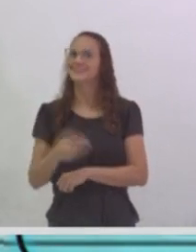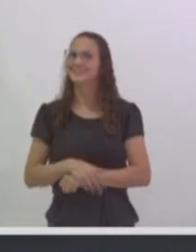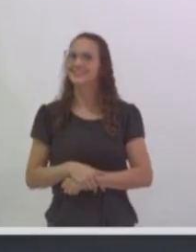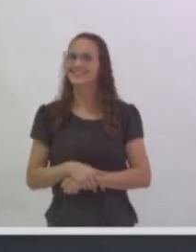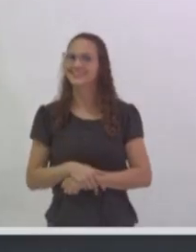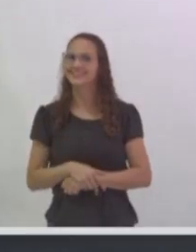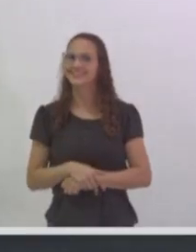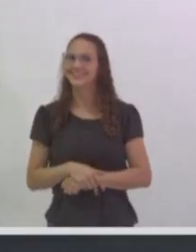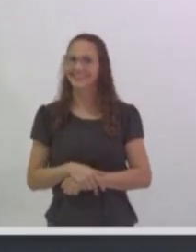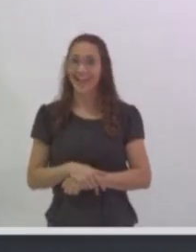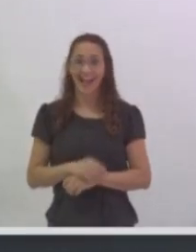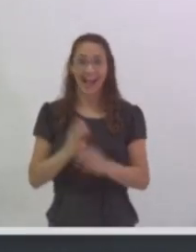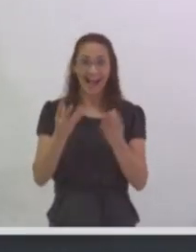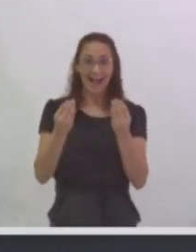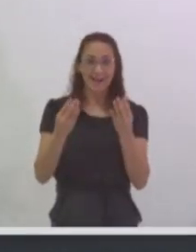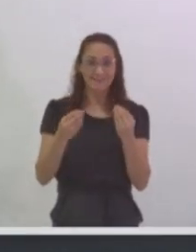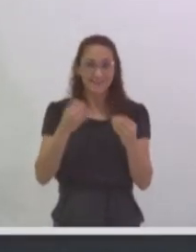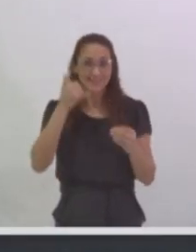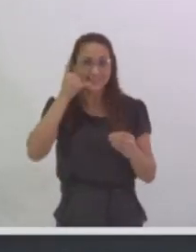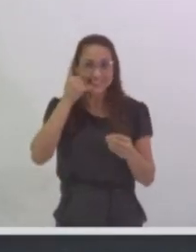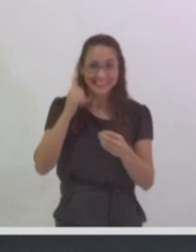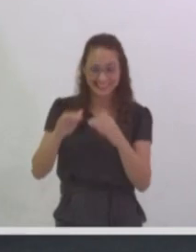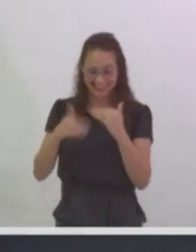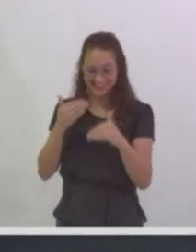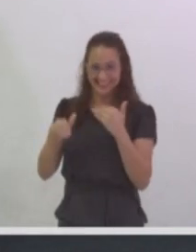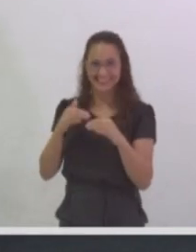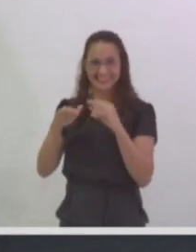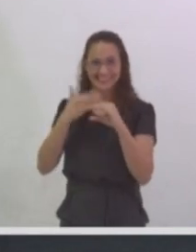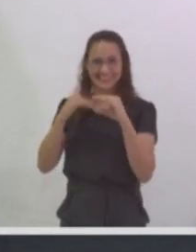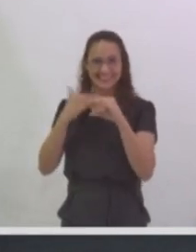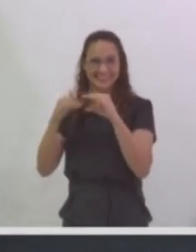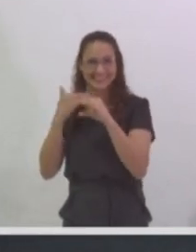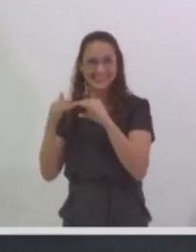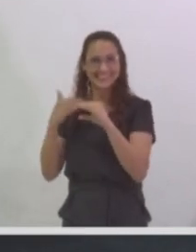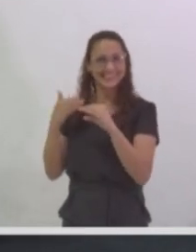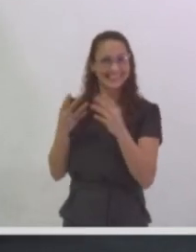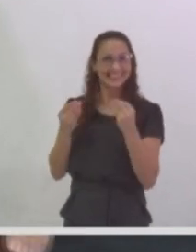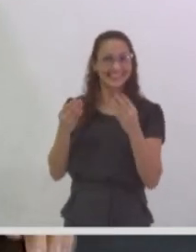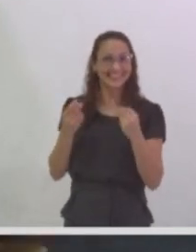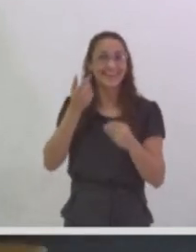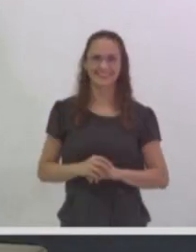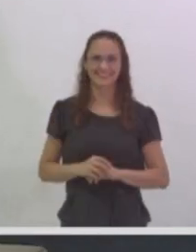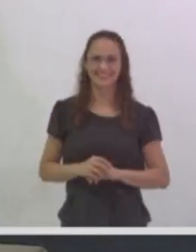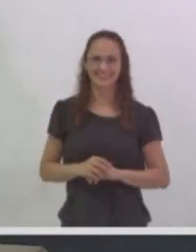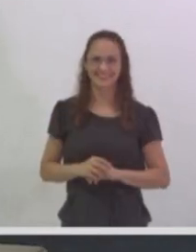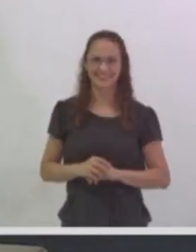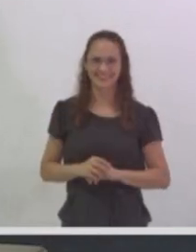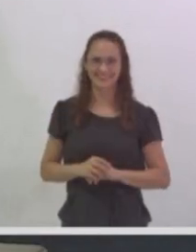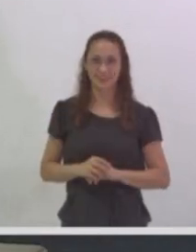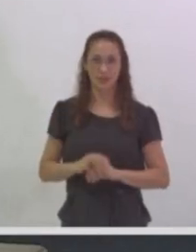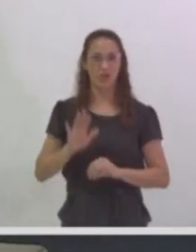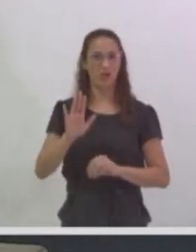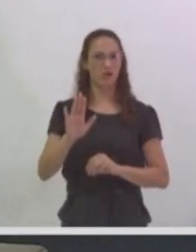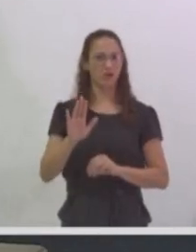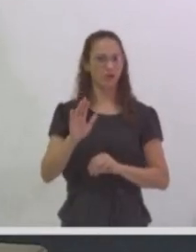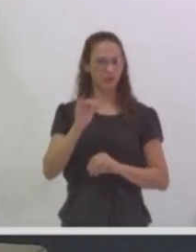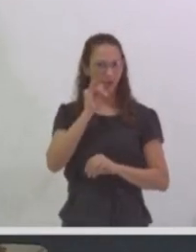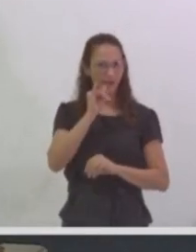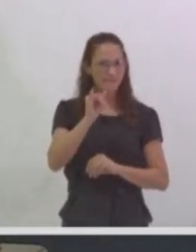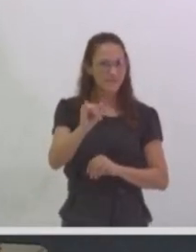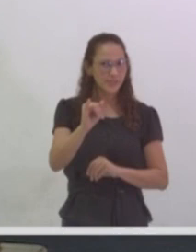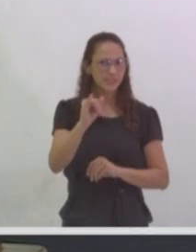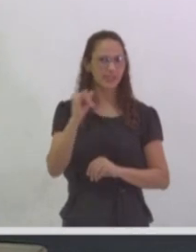O pessoal já tá ligando aqui pra gente, já tá com a resposta na ponta da linha. Vamos pra tela ver quem é que tá aí. Importante, para ficar bem